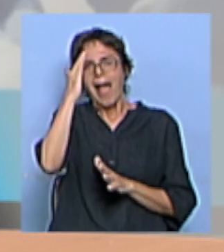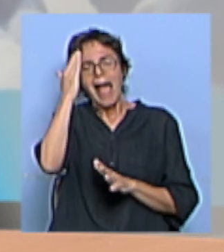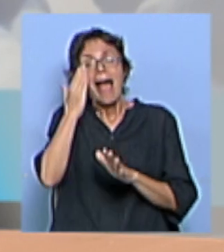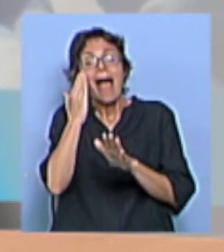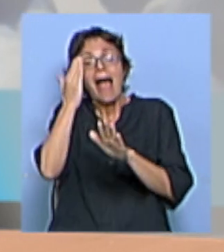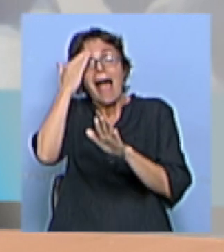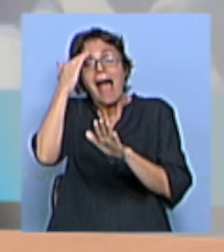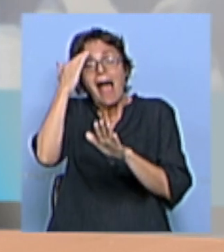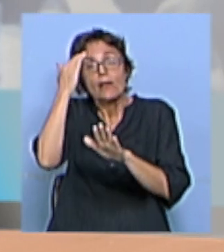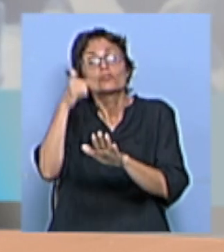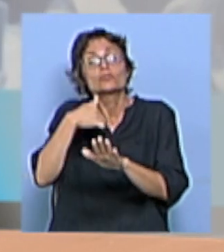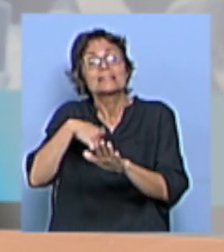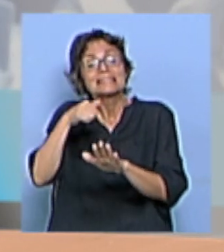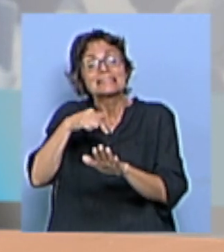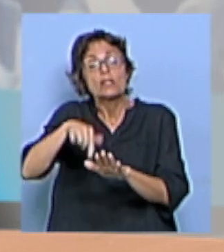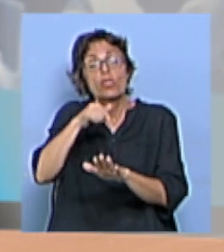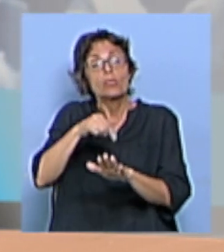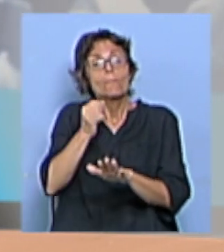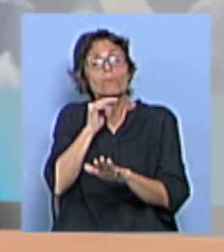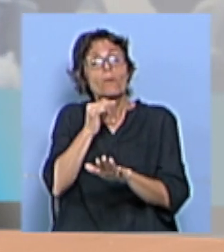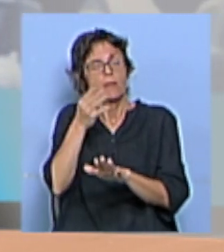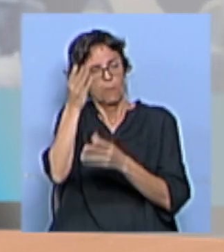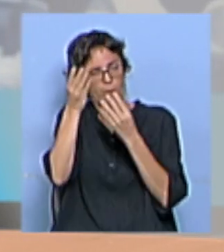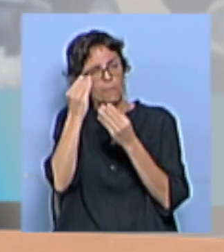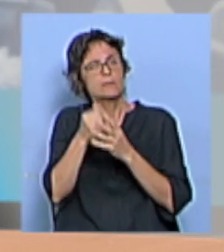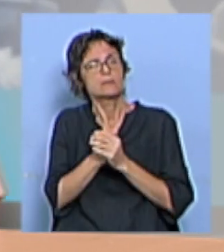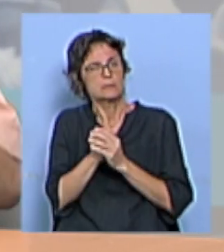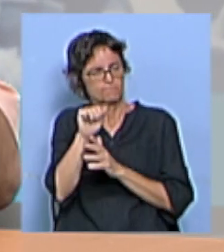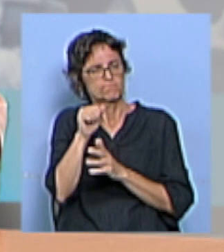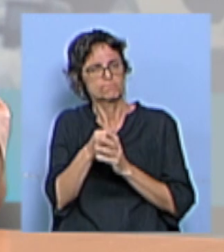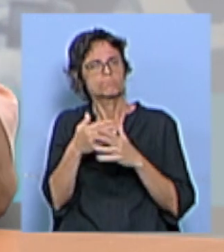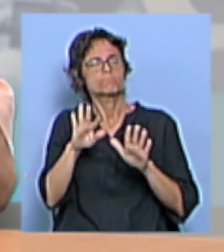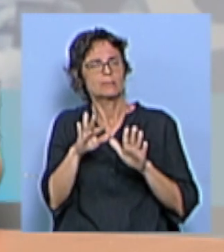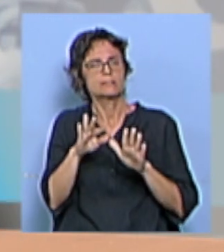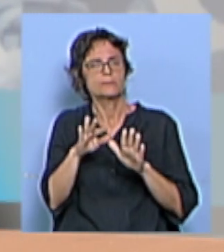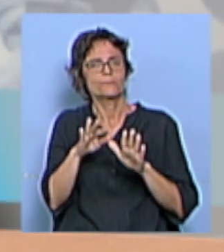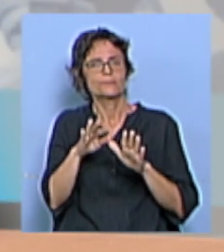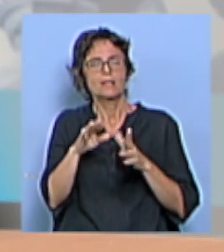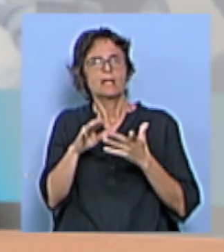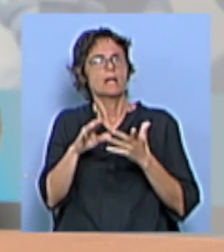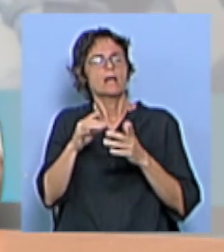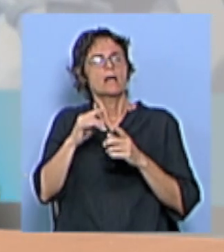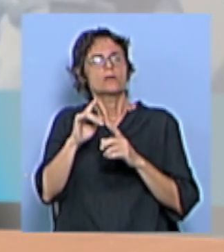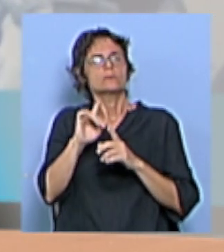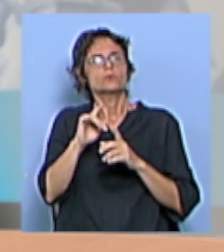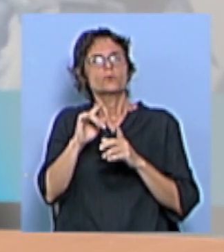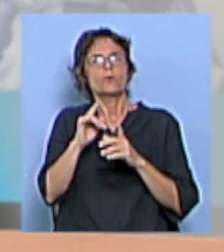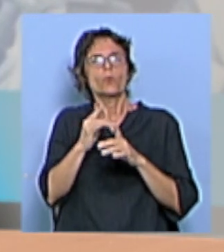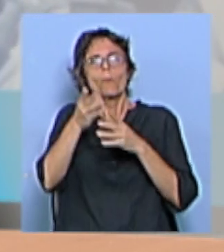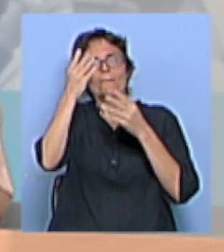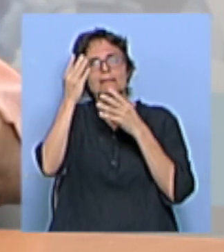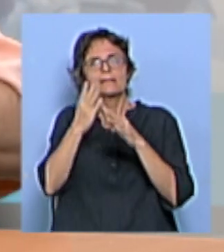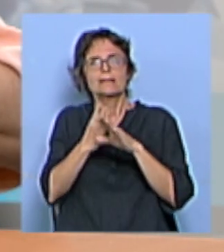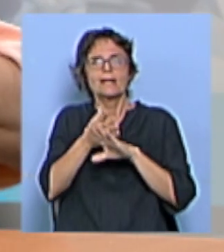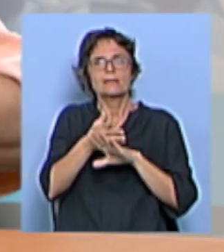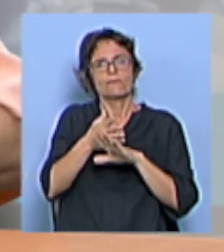esta aprendizagem não resulta só pelo tsunami dos acontecimentos. A